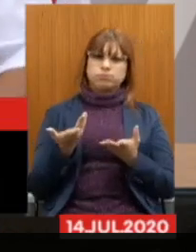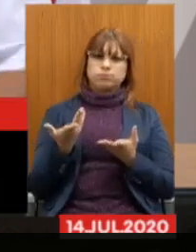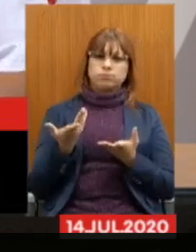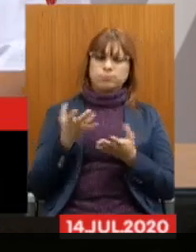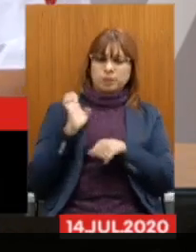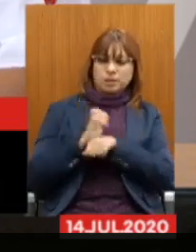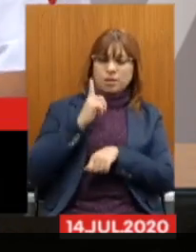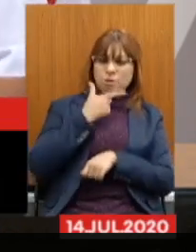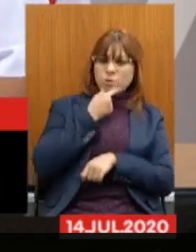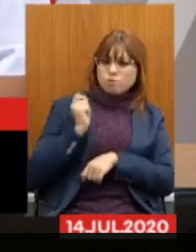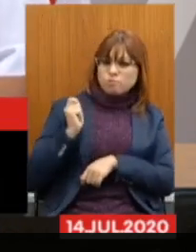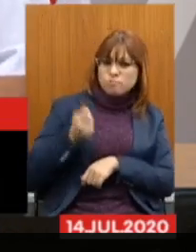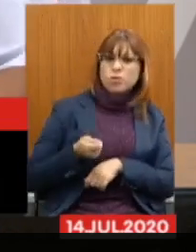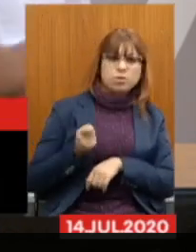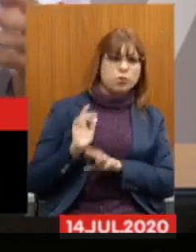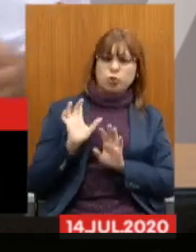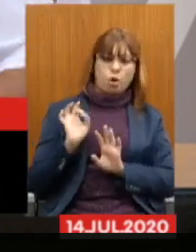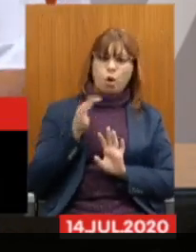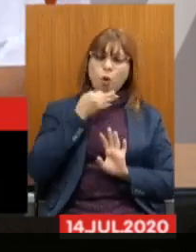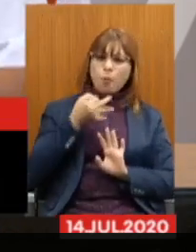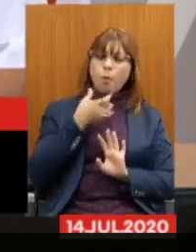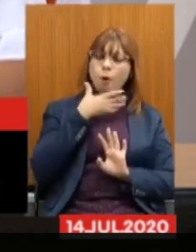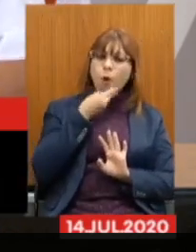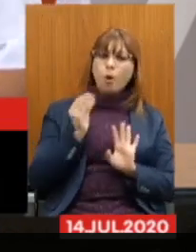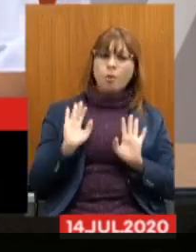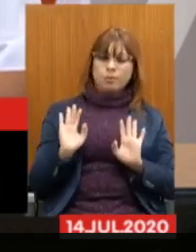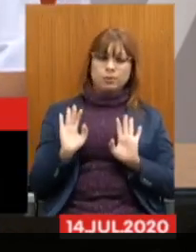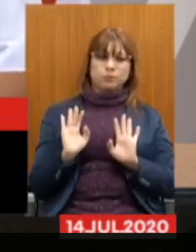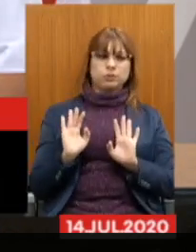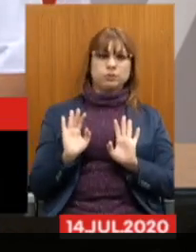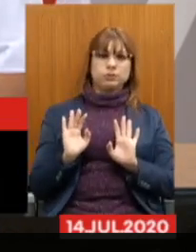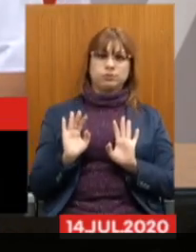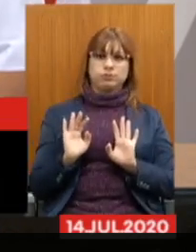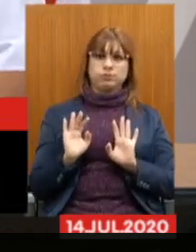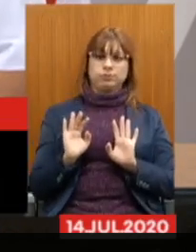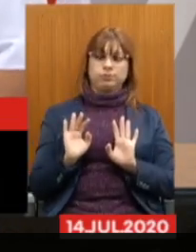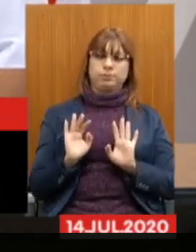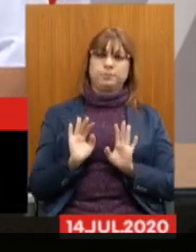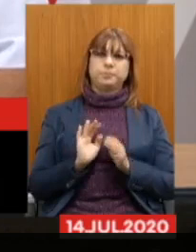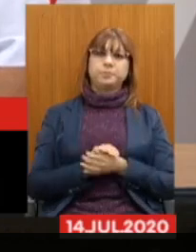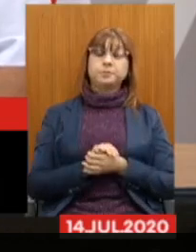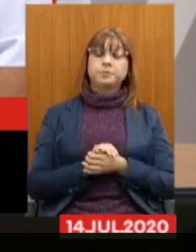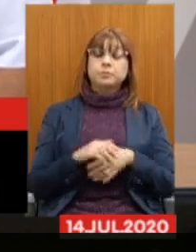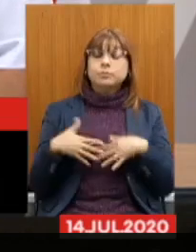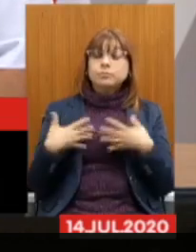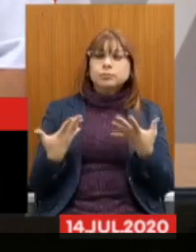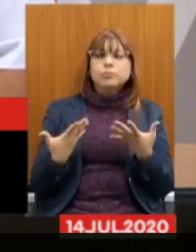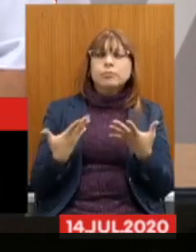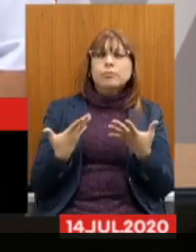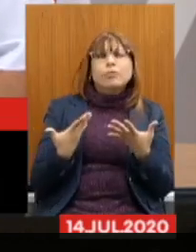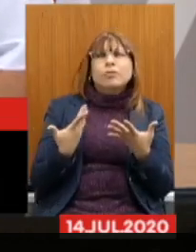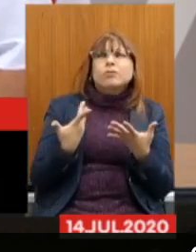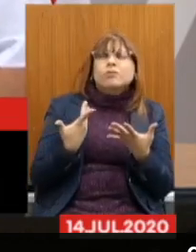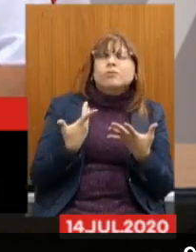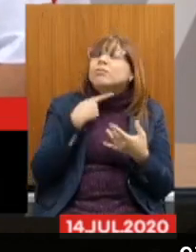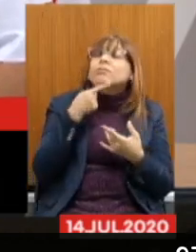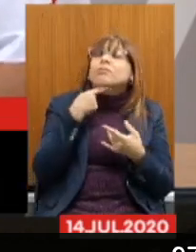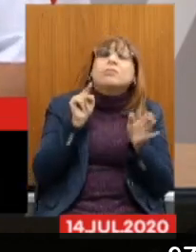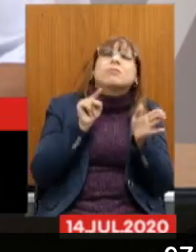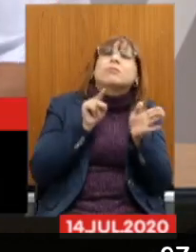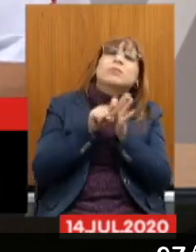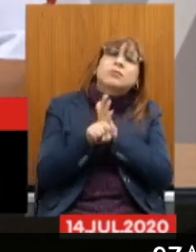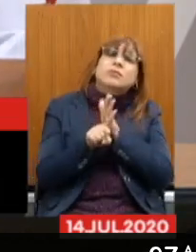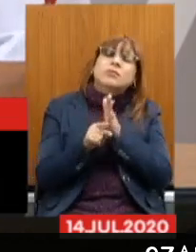machista. Nada indiferente no mundo que é machista. E aí nós paramos para perguntar,